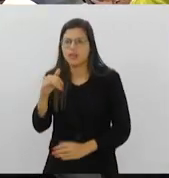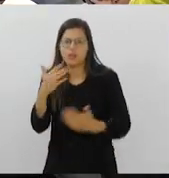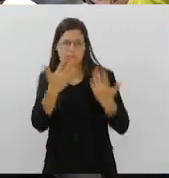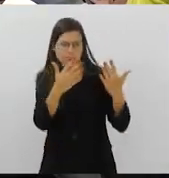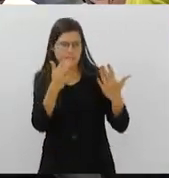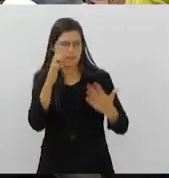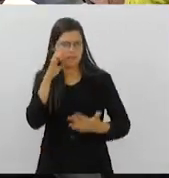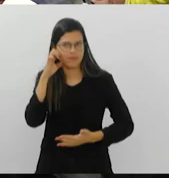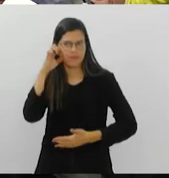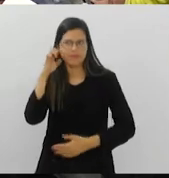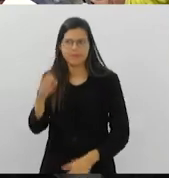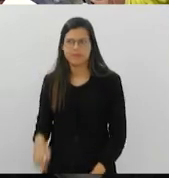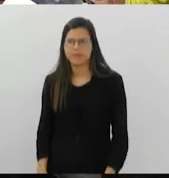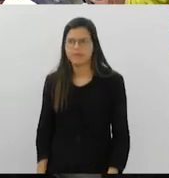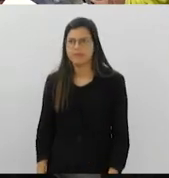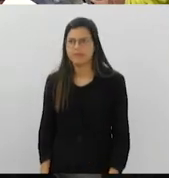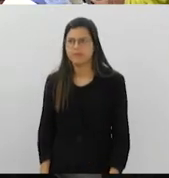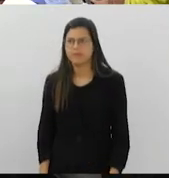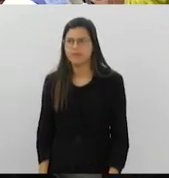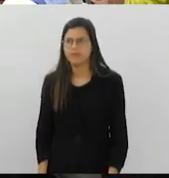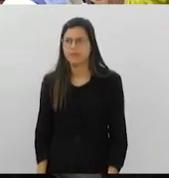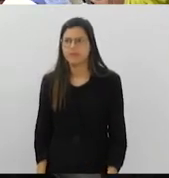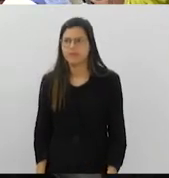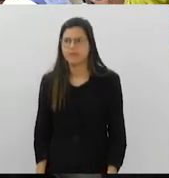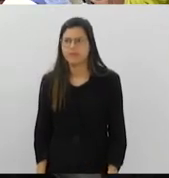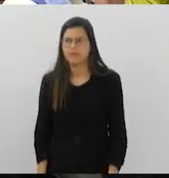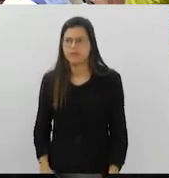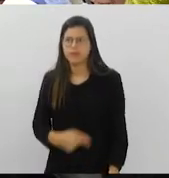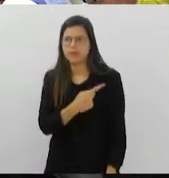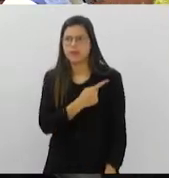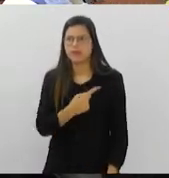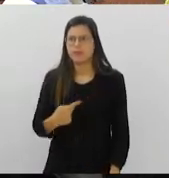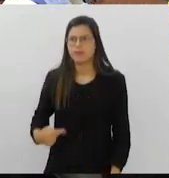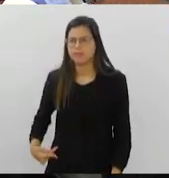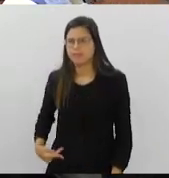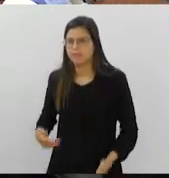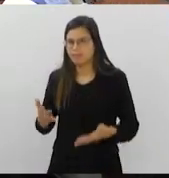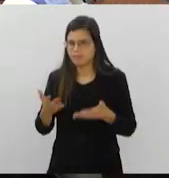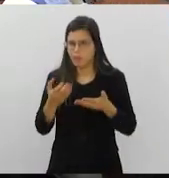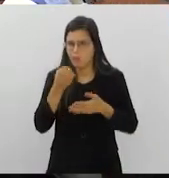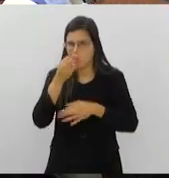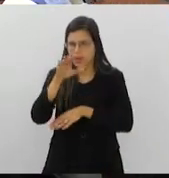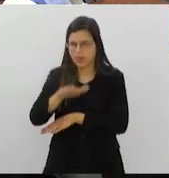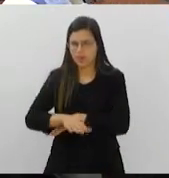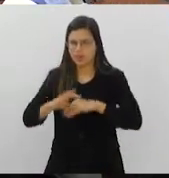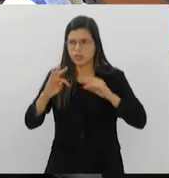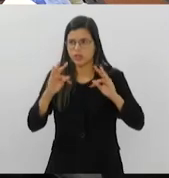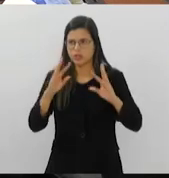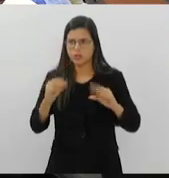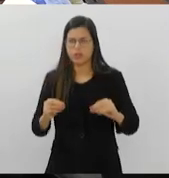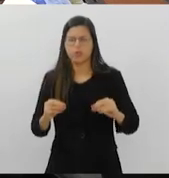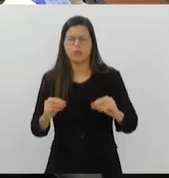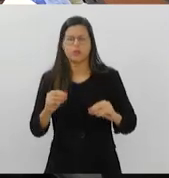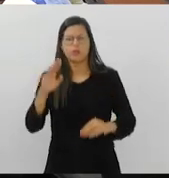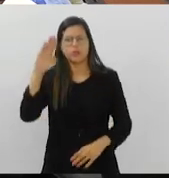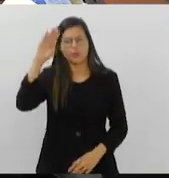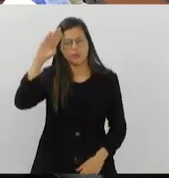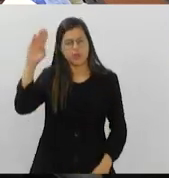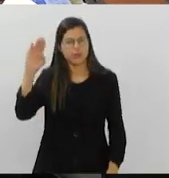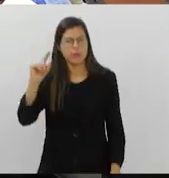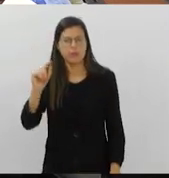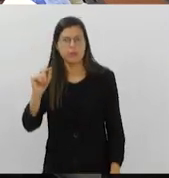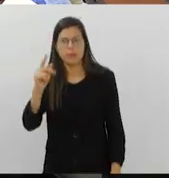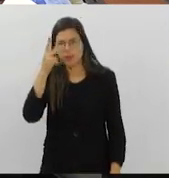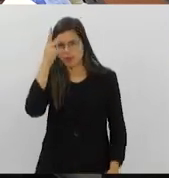Takimoto. Presidente, eu queria dizer boa tarde a todas e todos, em especial àqueles que